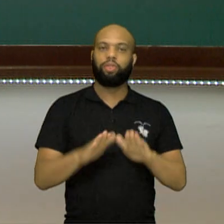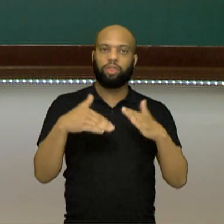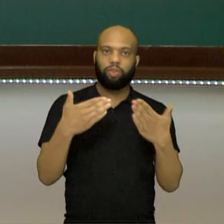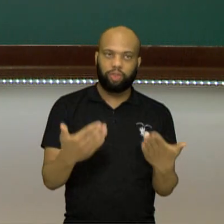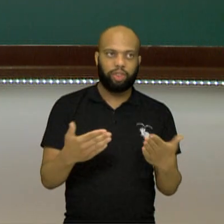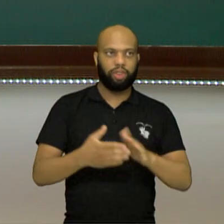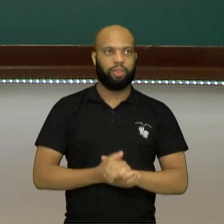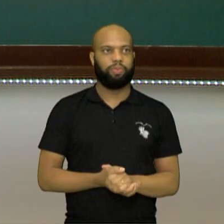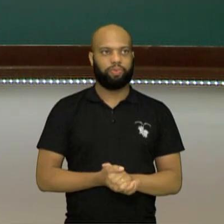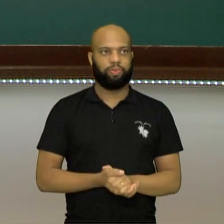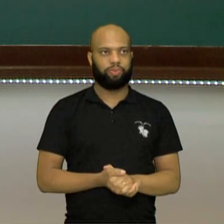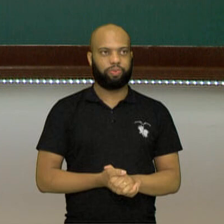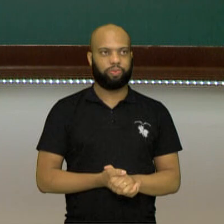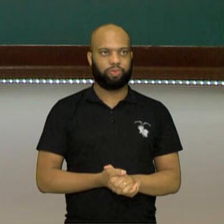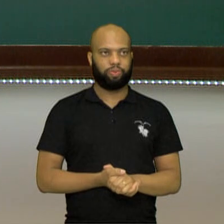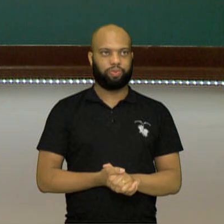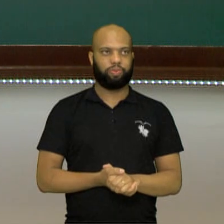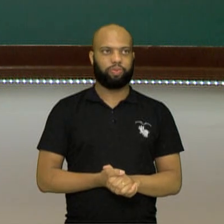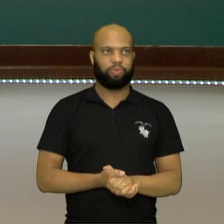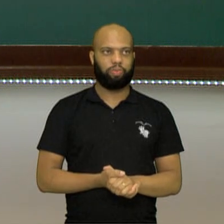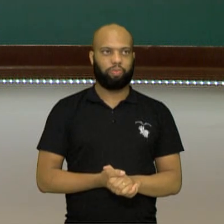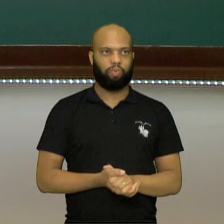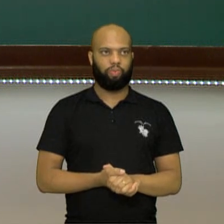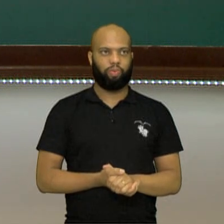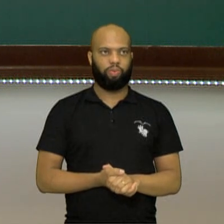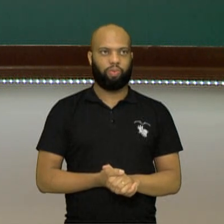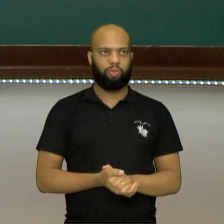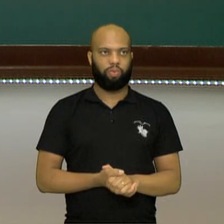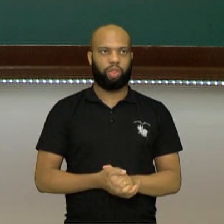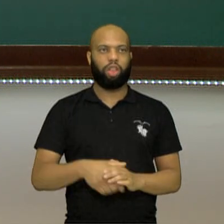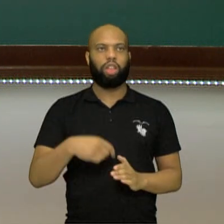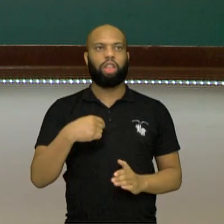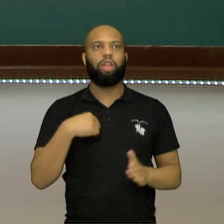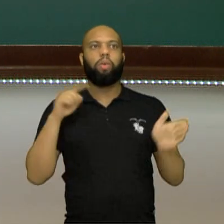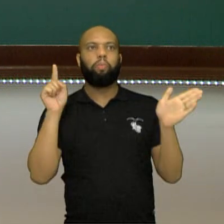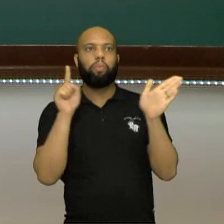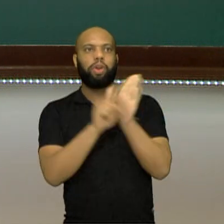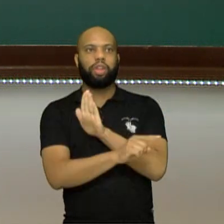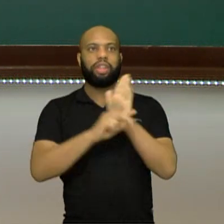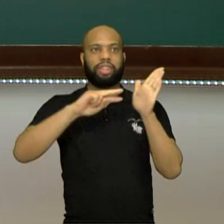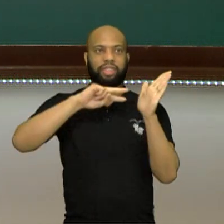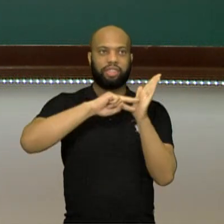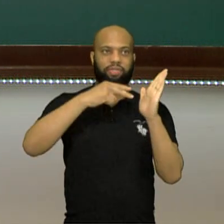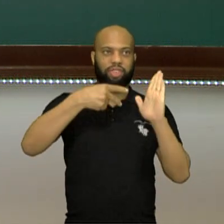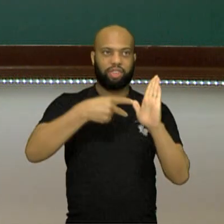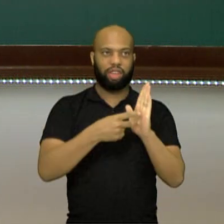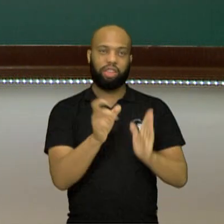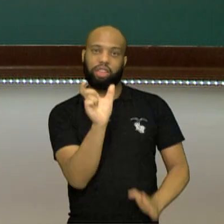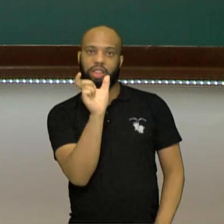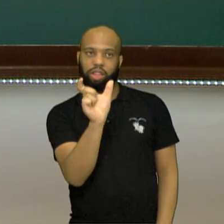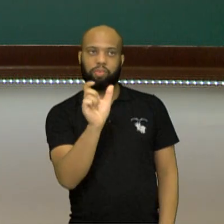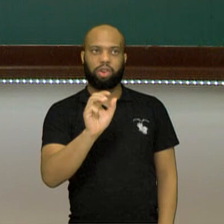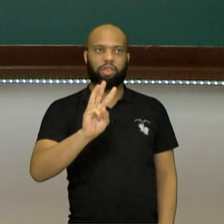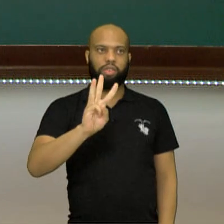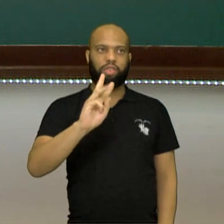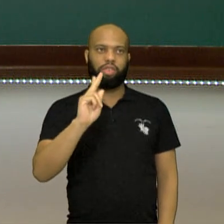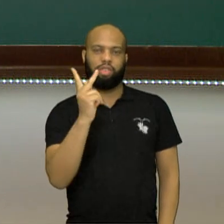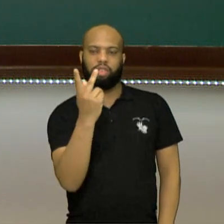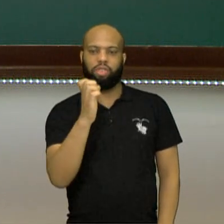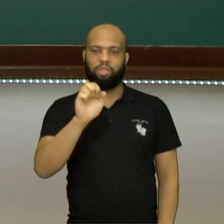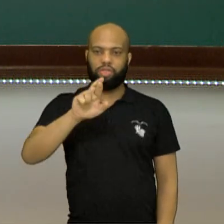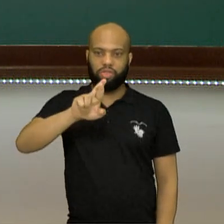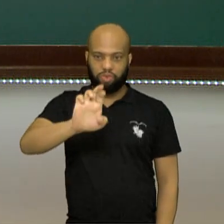Então, meaning é o significado. E a pergunta era, qual é o significado da palavra where? Você poderia usar